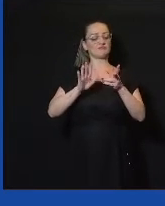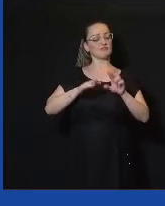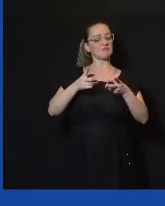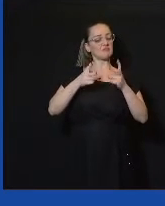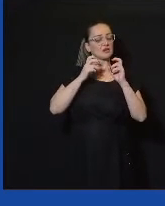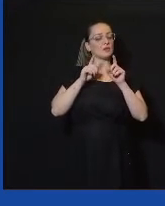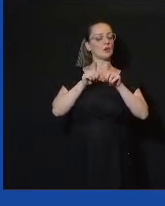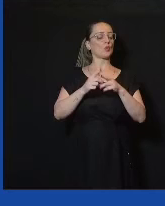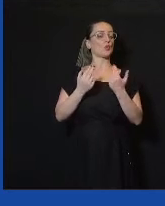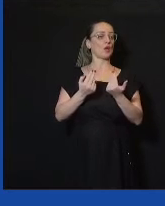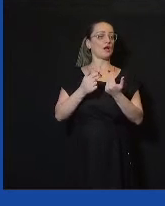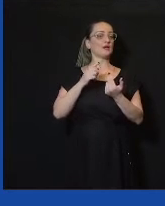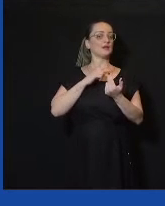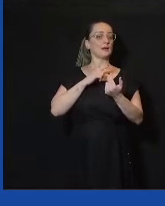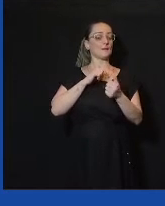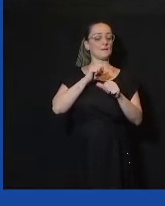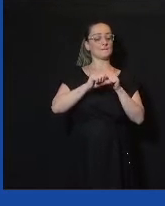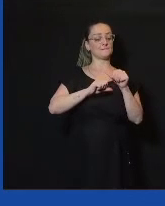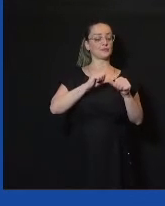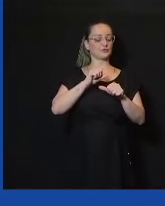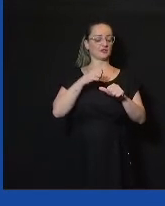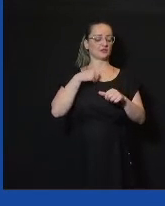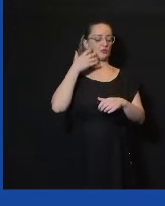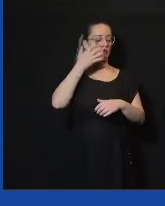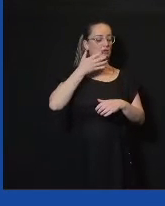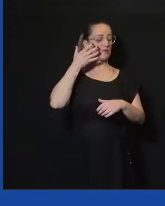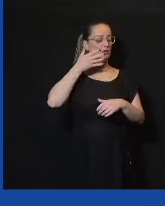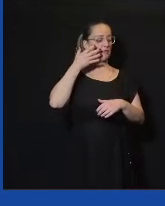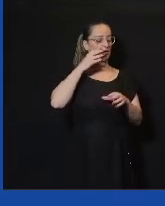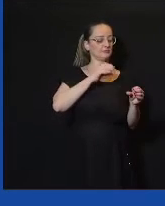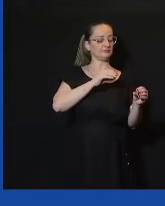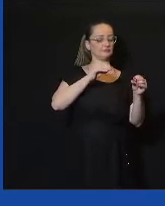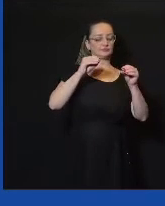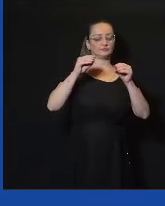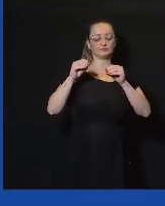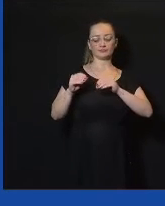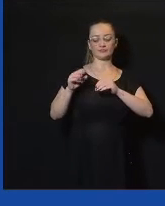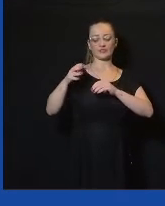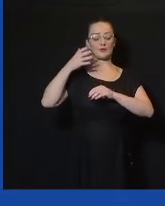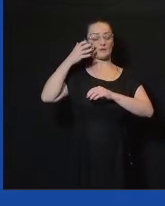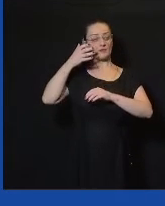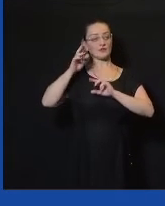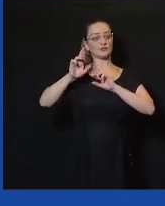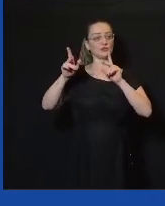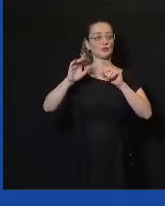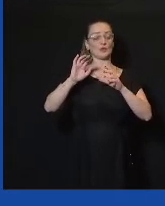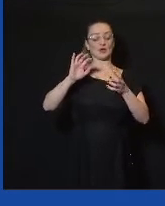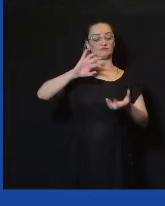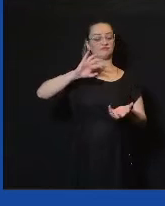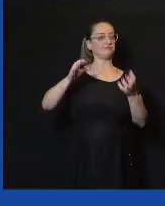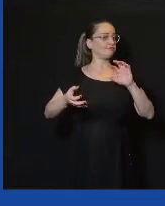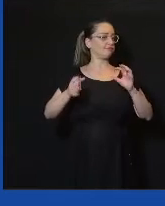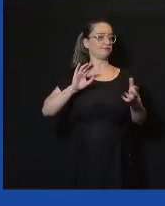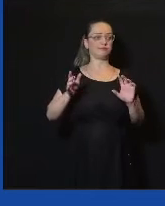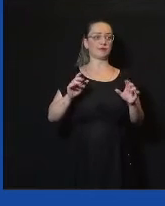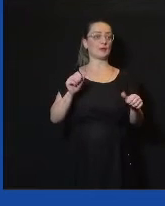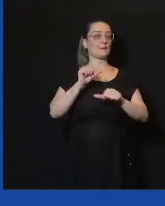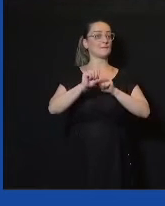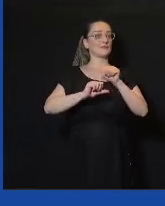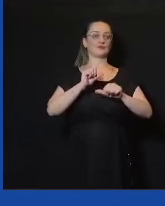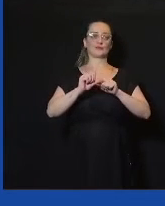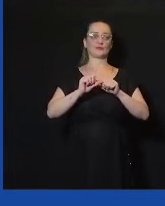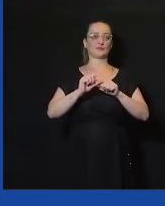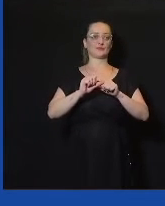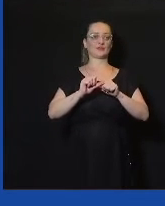que há um deslocamento do debate público brasileiro, não mais para aquelas falsas polarizações, mas você viu, nunca a gente tanto falar em dinheiro no